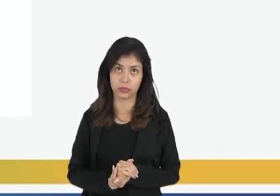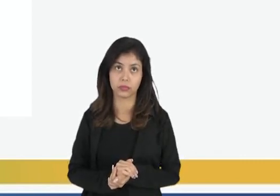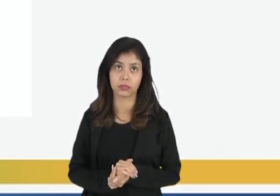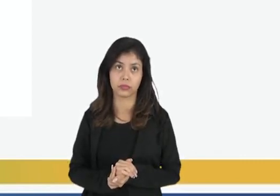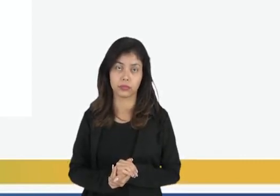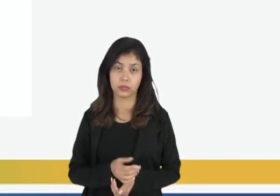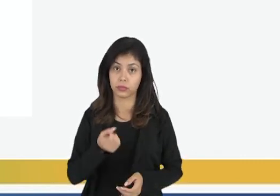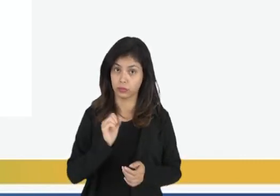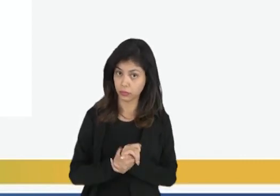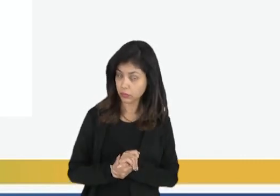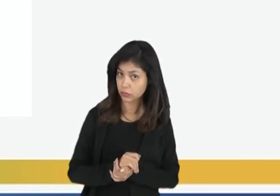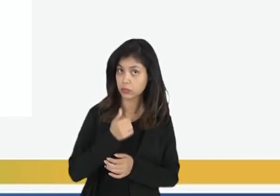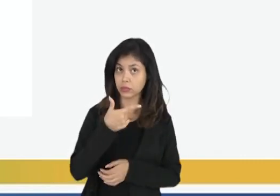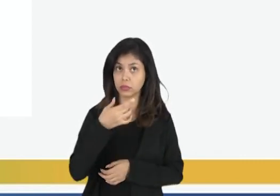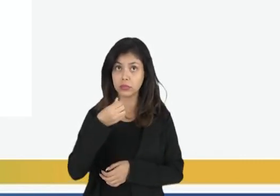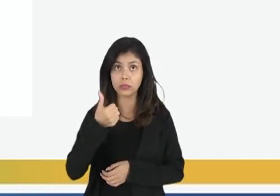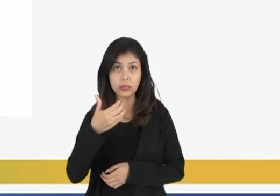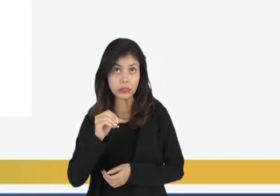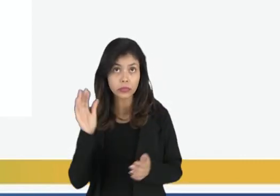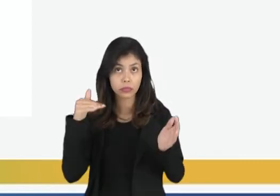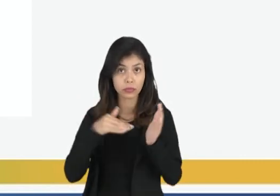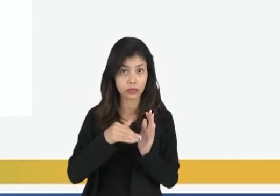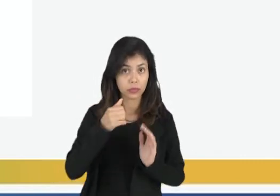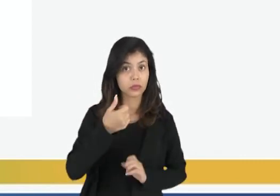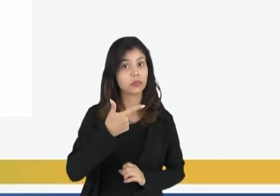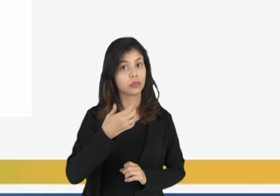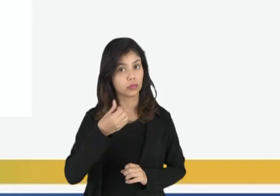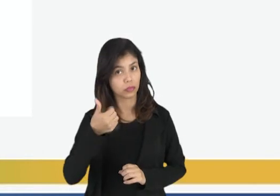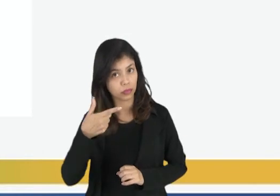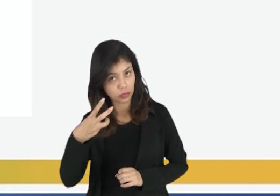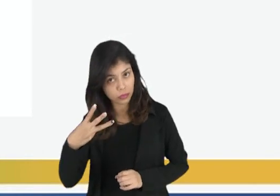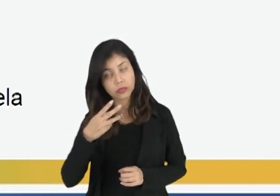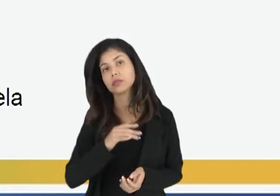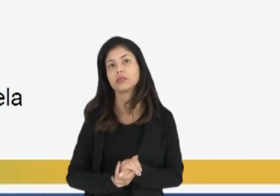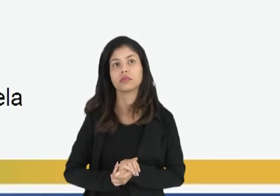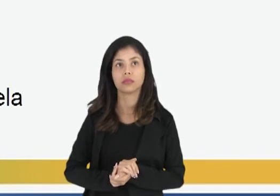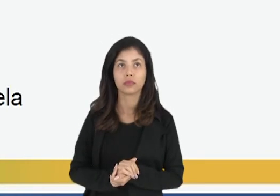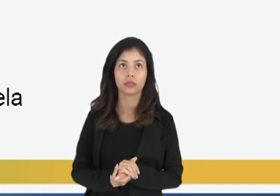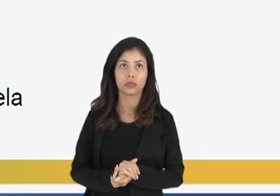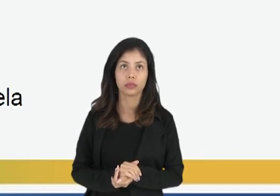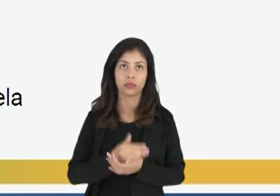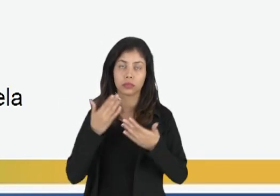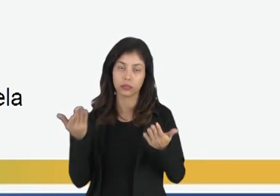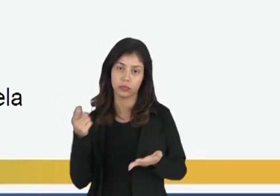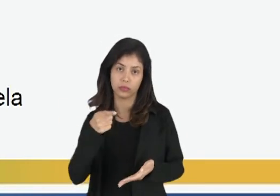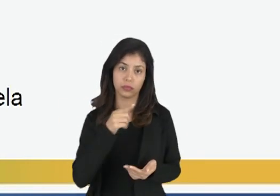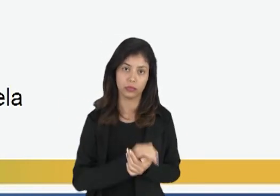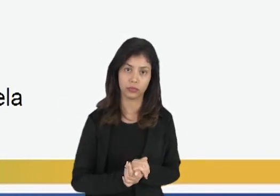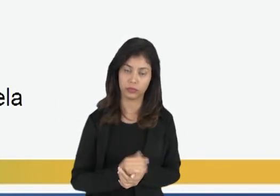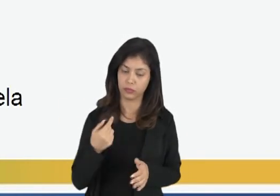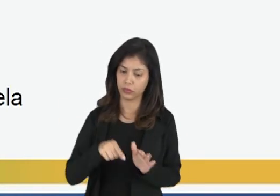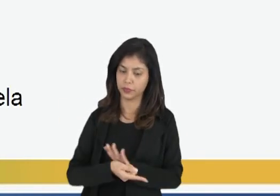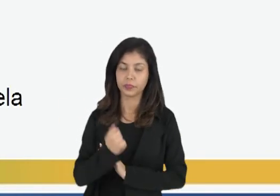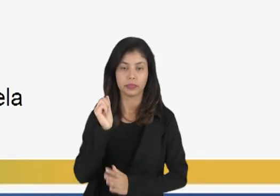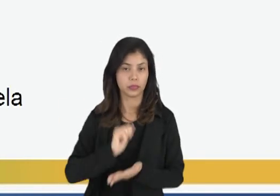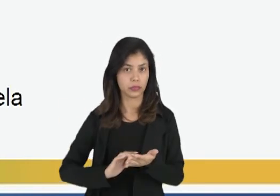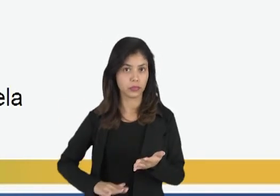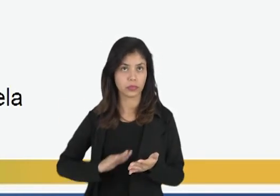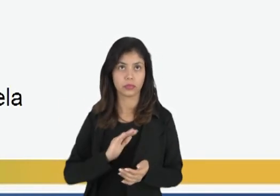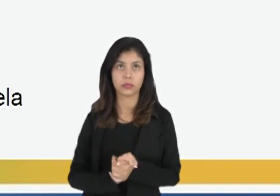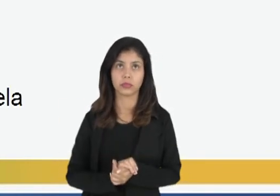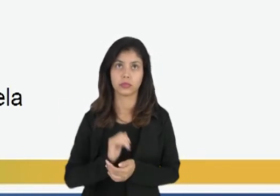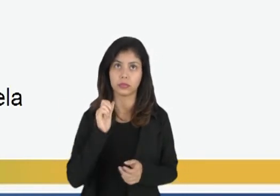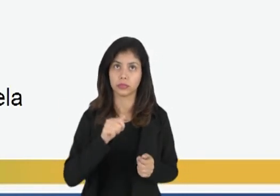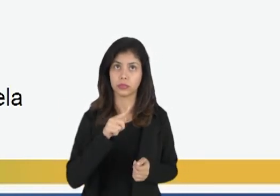368.057, isso demanda de 2019 até o ano 2023. E aí, com isso, a gente entra no nosso exercitando.